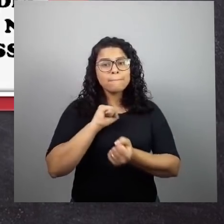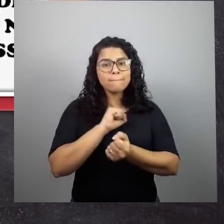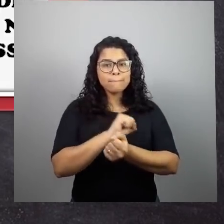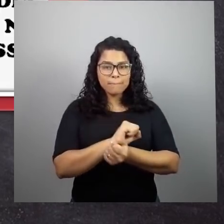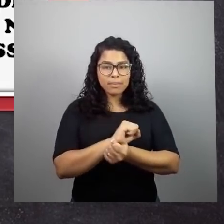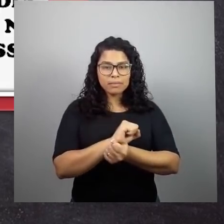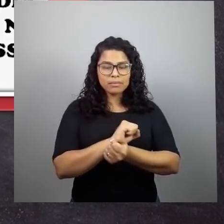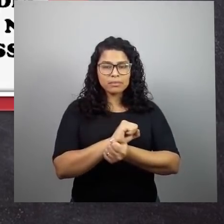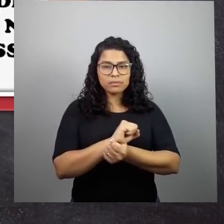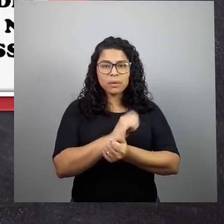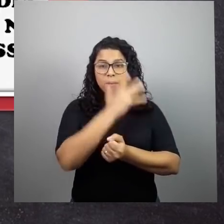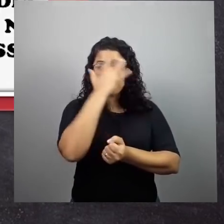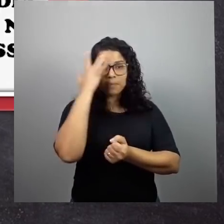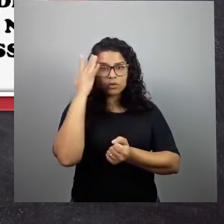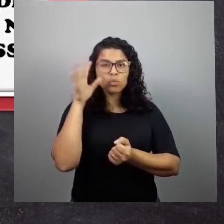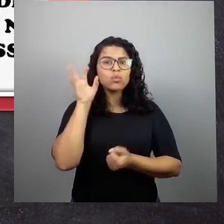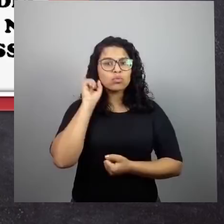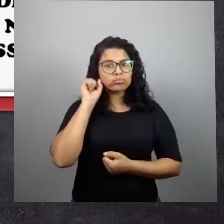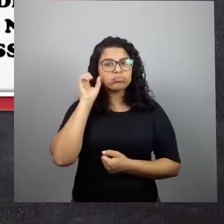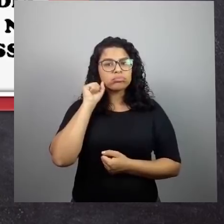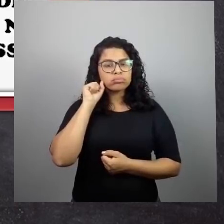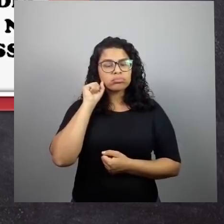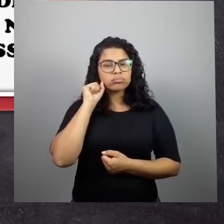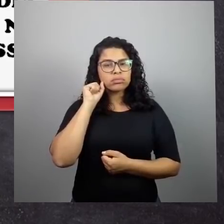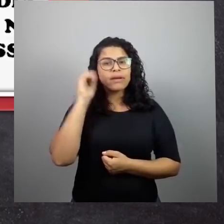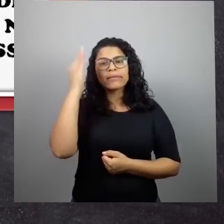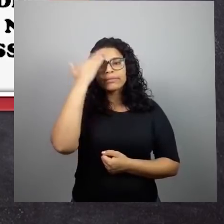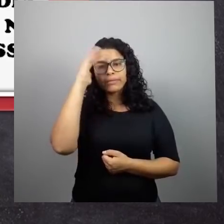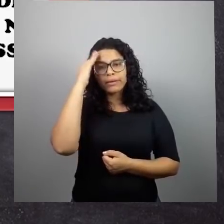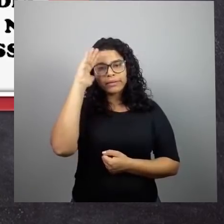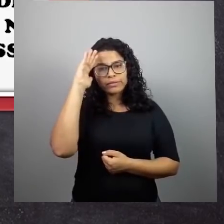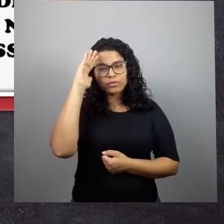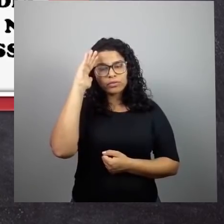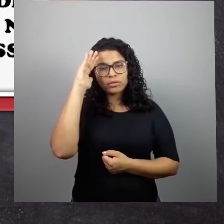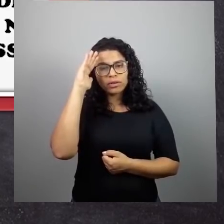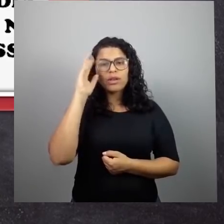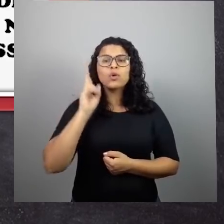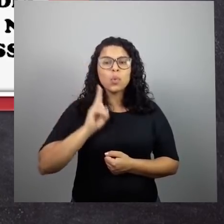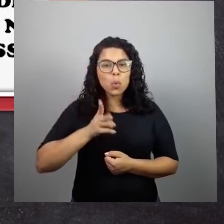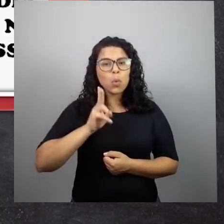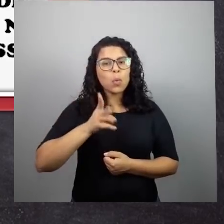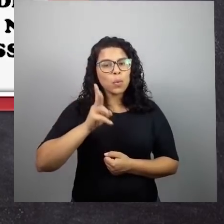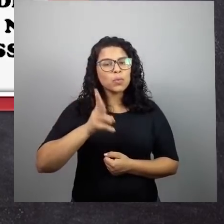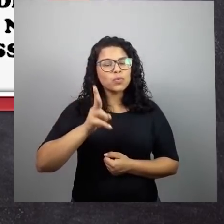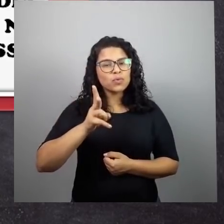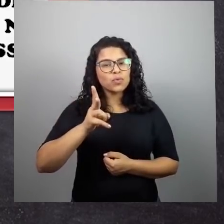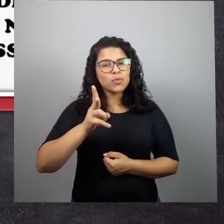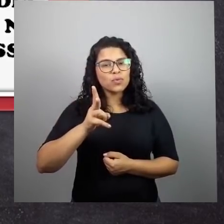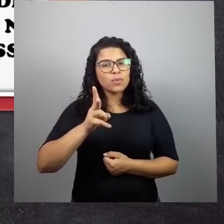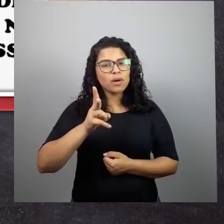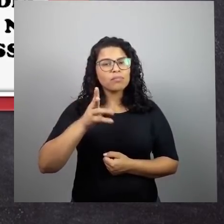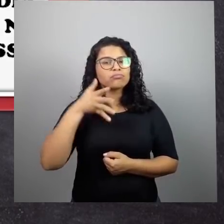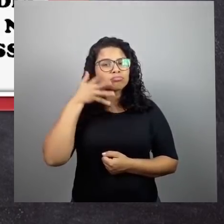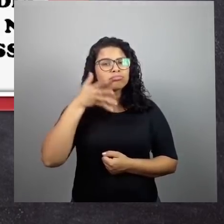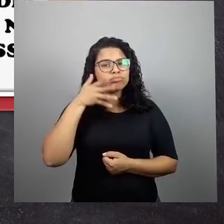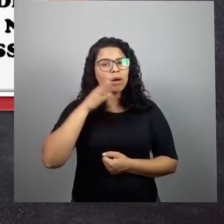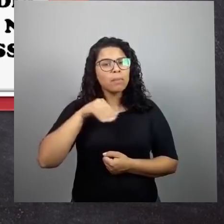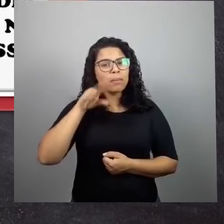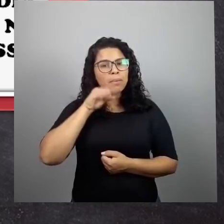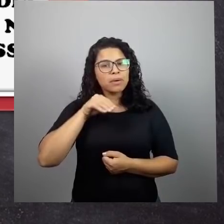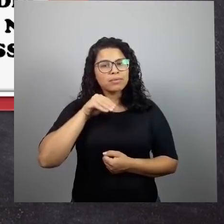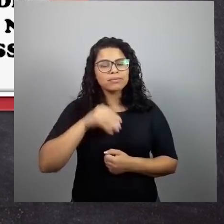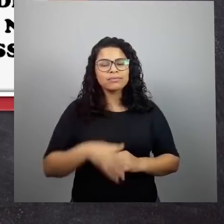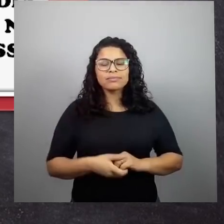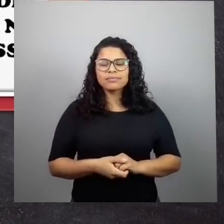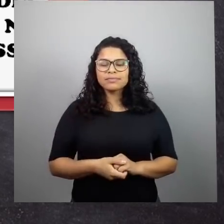de pausa, a pessoa que está escutando, ela vai entender o quê? Que eu vou continuar falando depois.